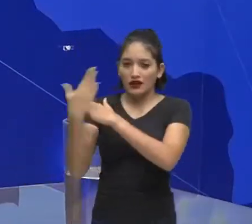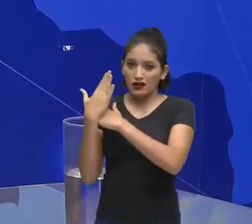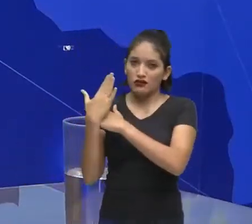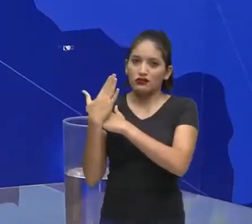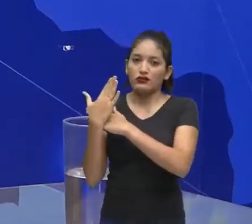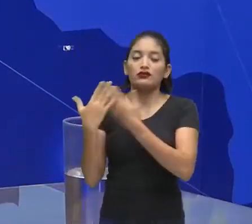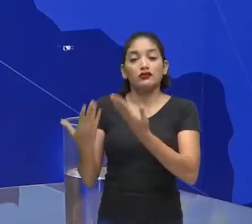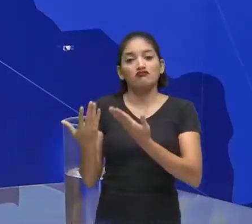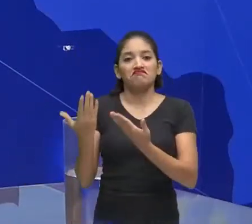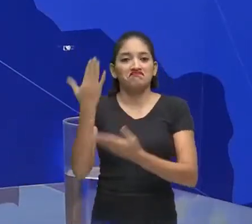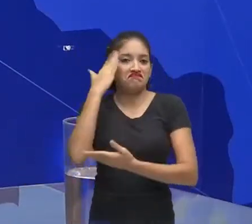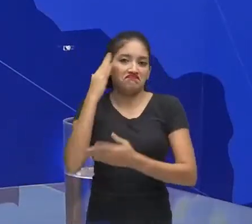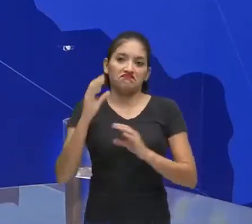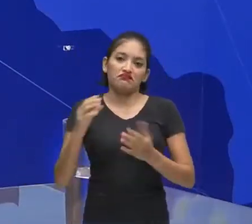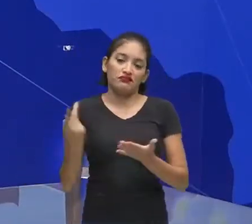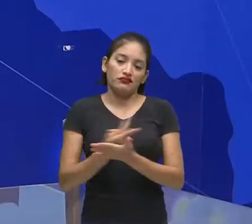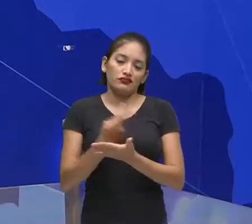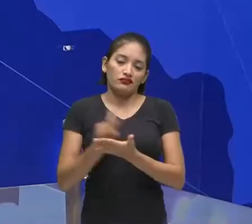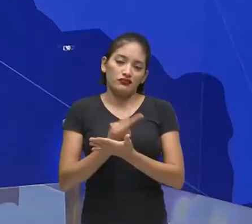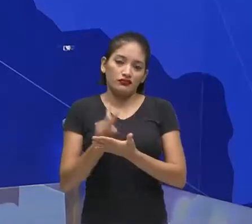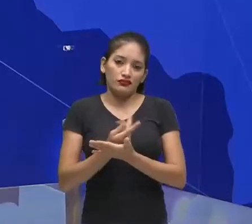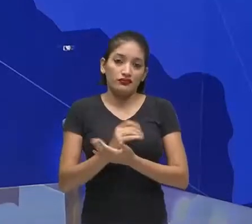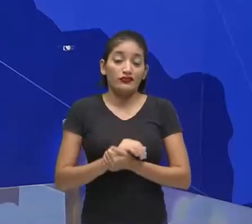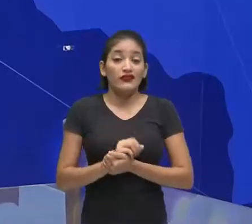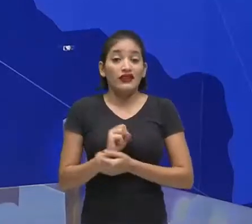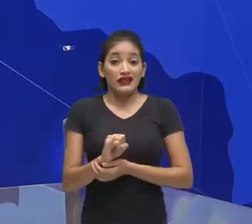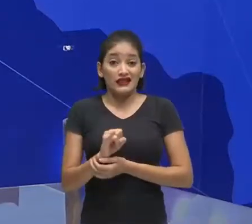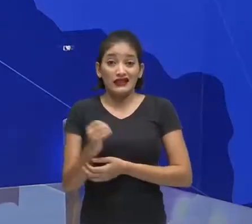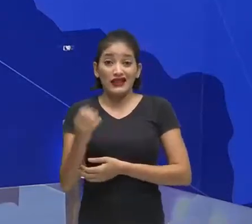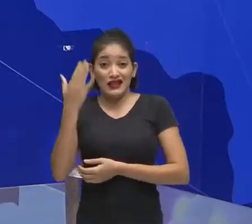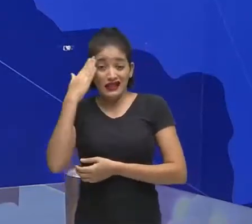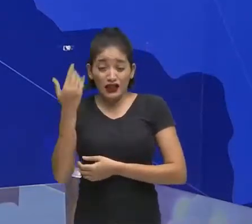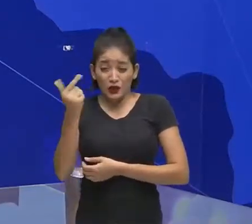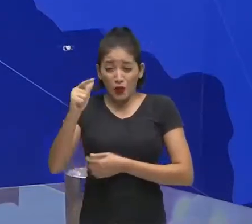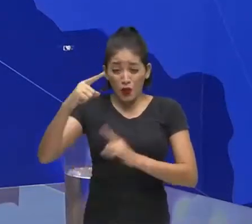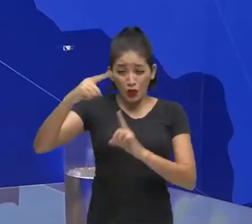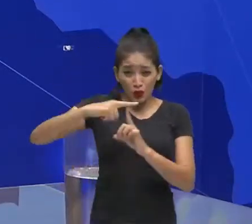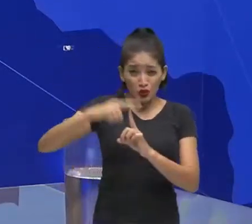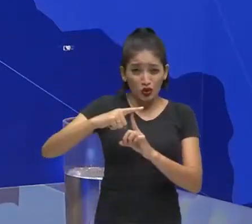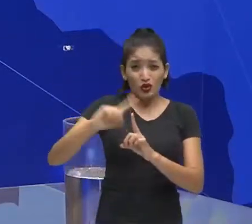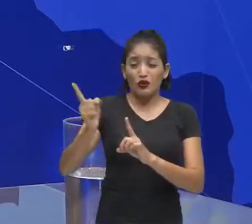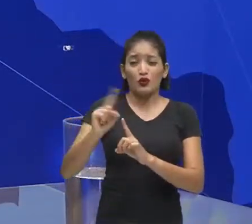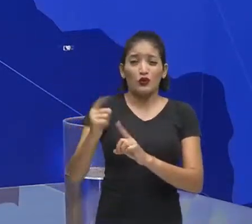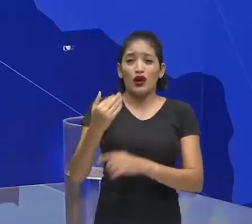errado. Se eu entendo isso como qualquer outra coisa que não um